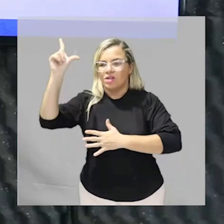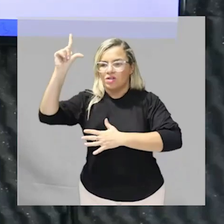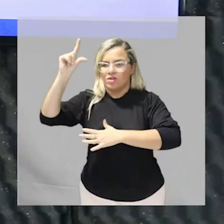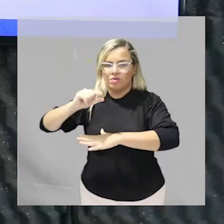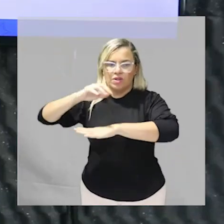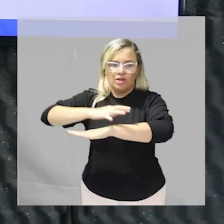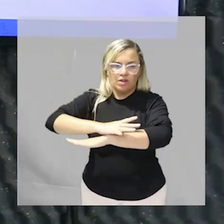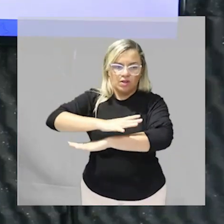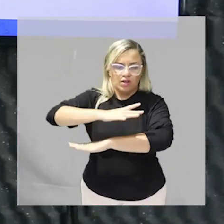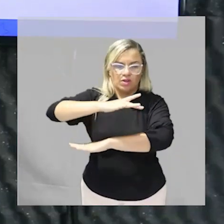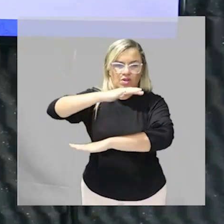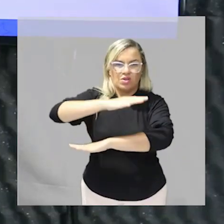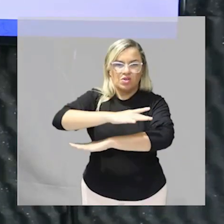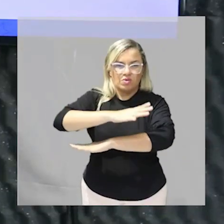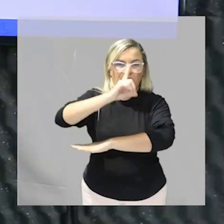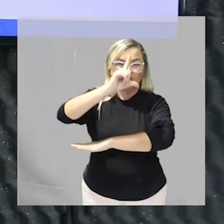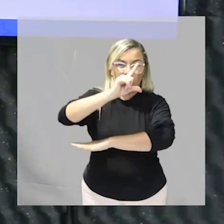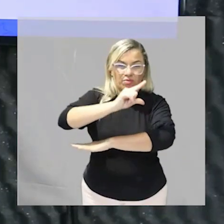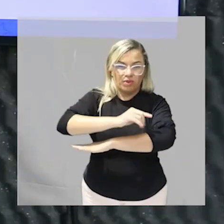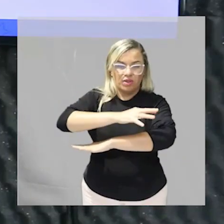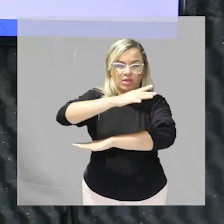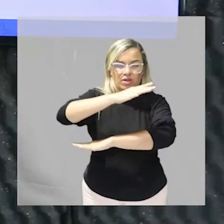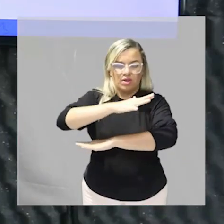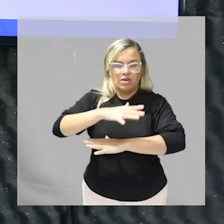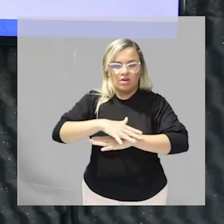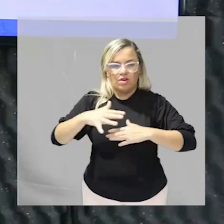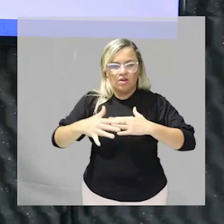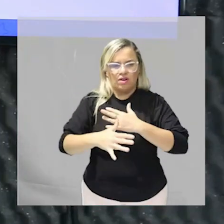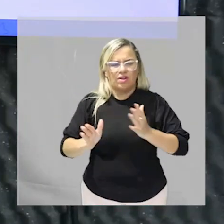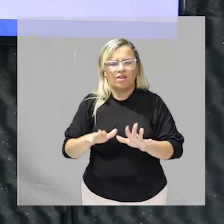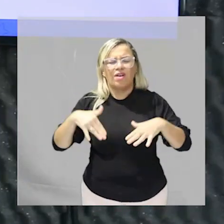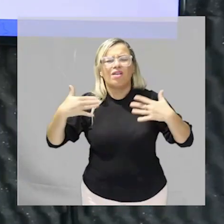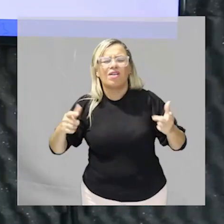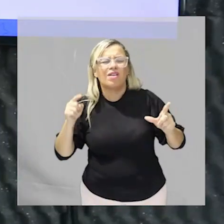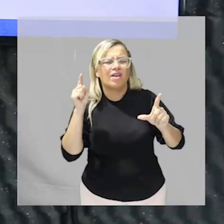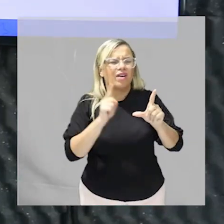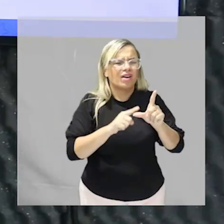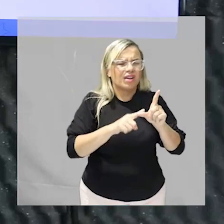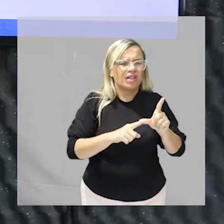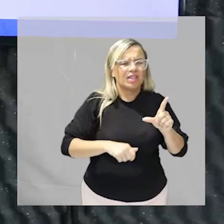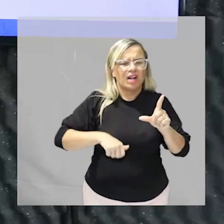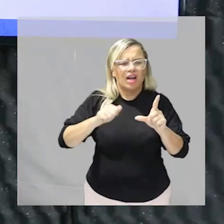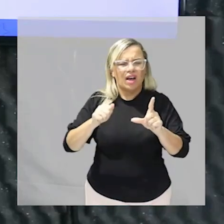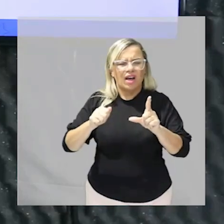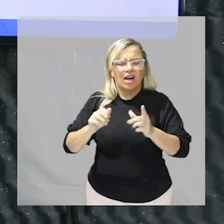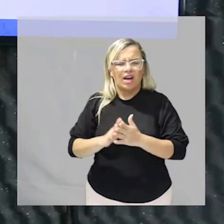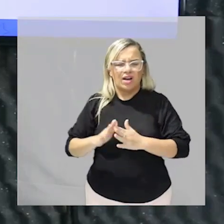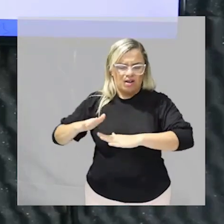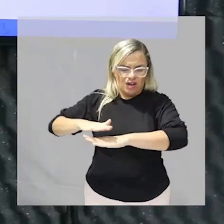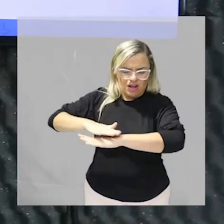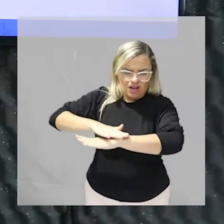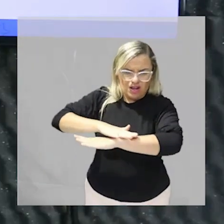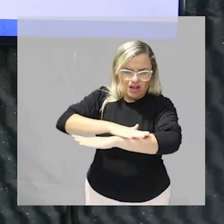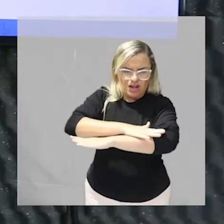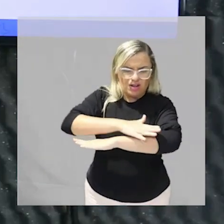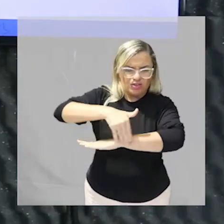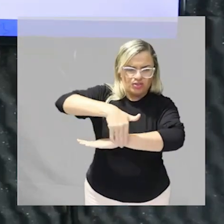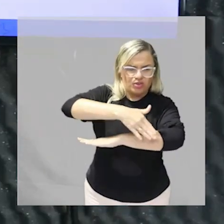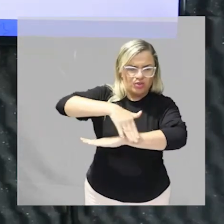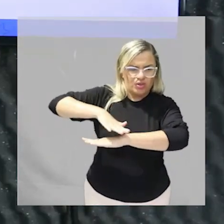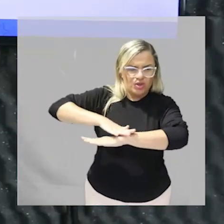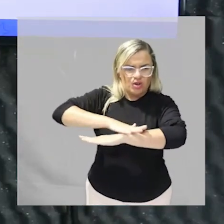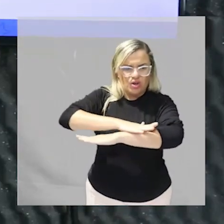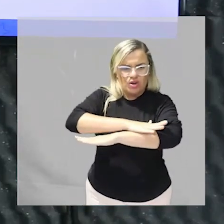que é que eu posso fazer? Será que a pavimentação de ruas vai me ajudar? Claro que não, né? O texto mesmo foi muito claro. Quanto mais pavimento, menor a